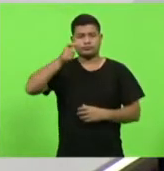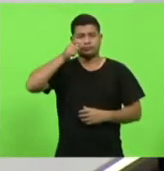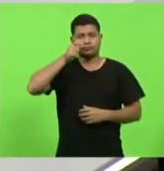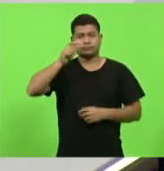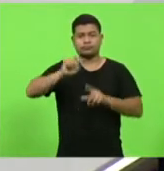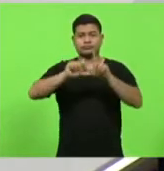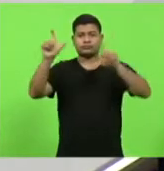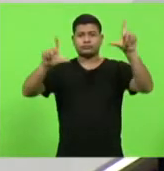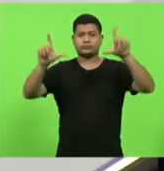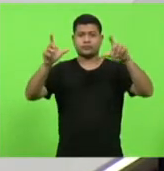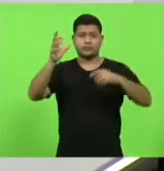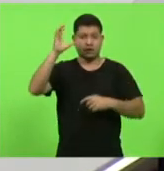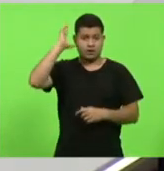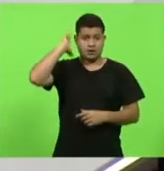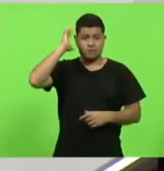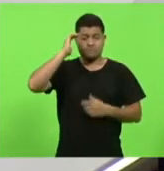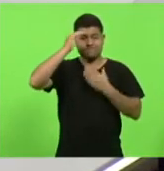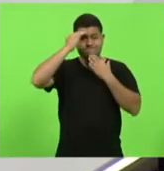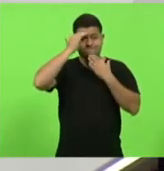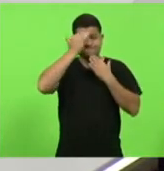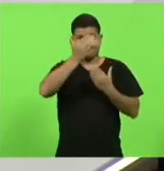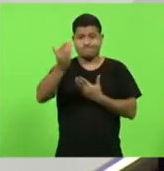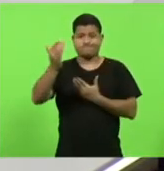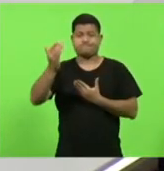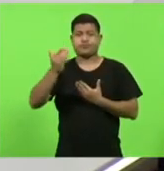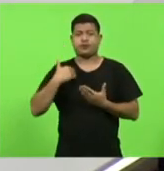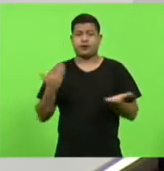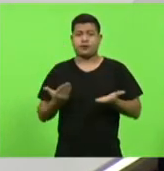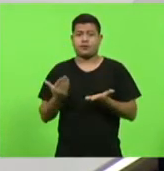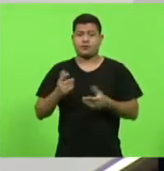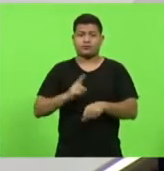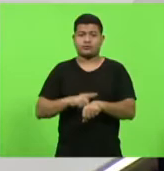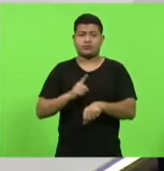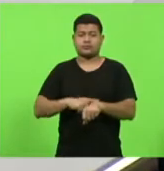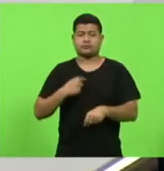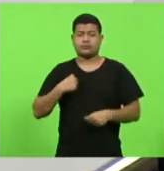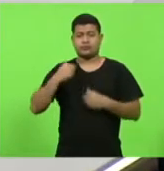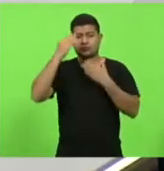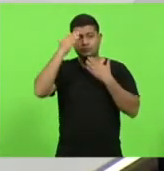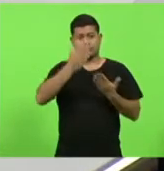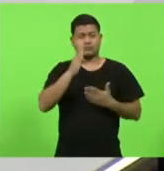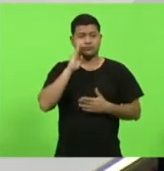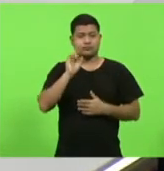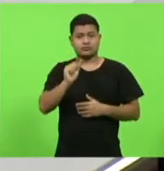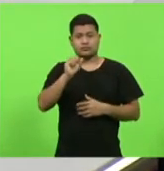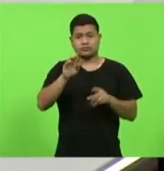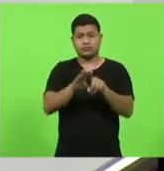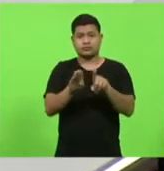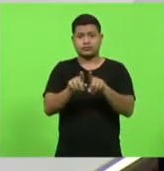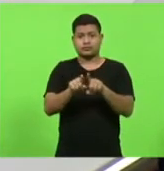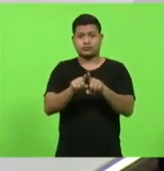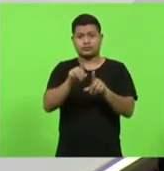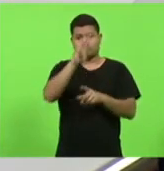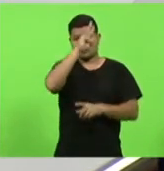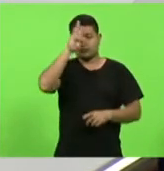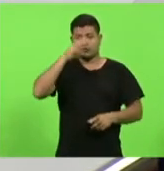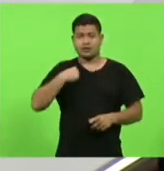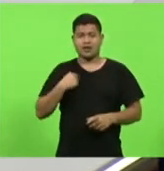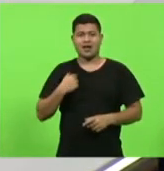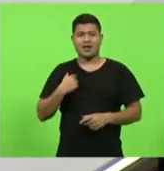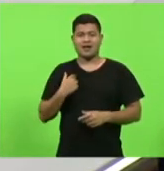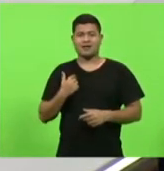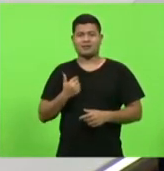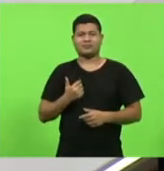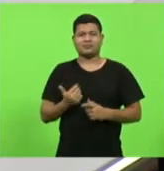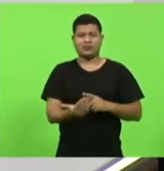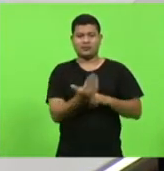Rádio Digital. Muito obrigado aí por esse espaço. Agradeço o deputado Bruno Souza e o deputado Volney Weber que me deixaram furar a fila aí das